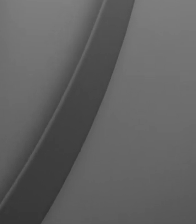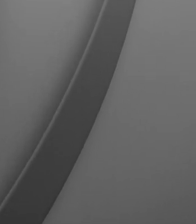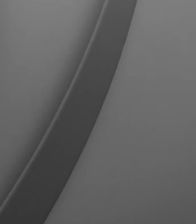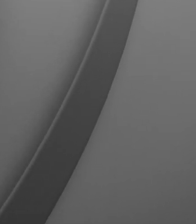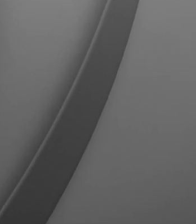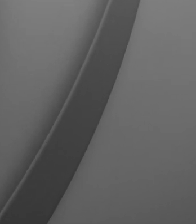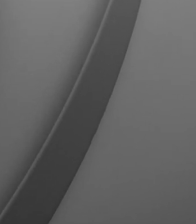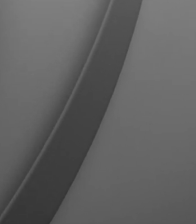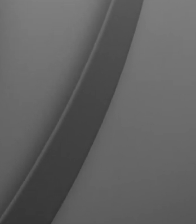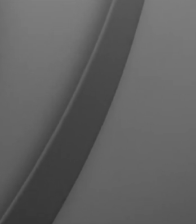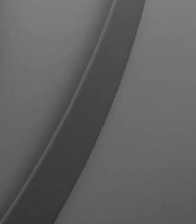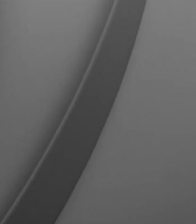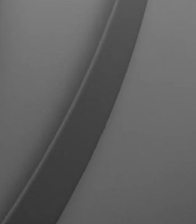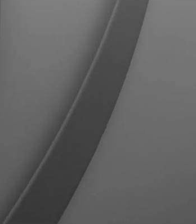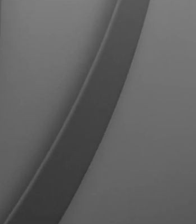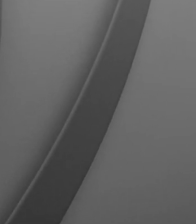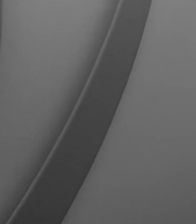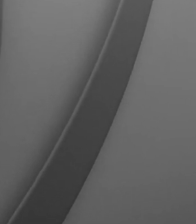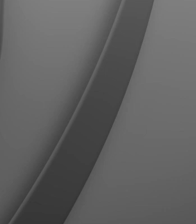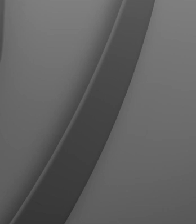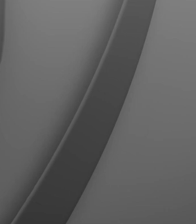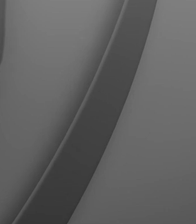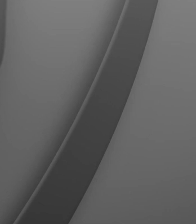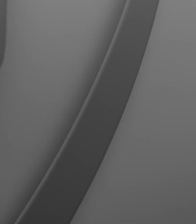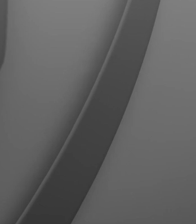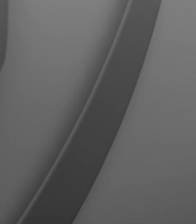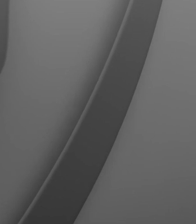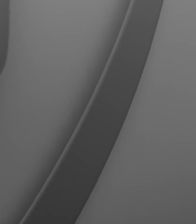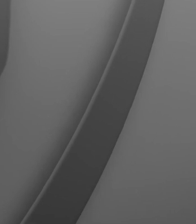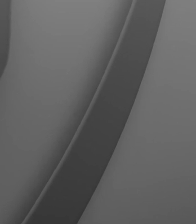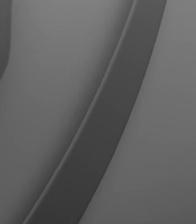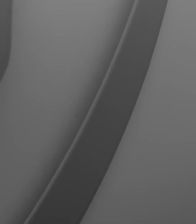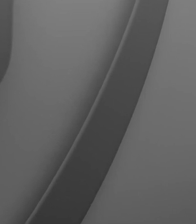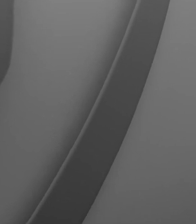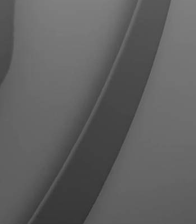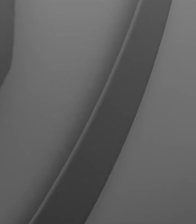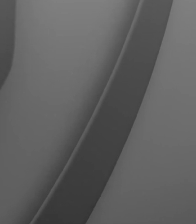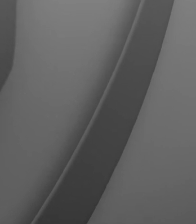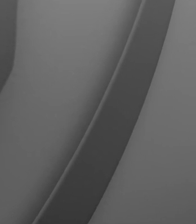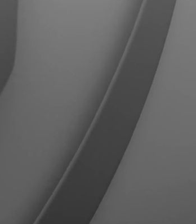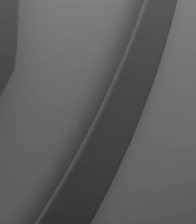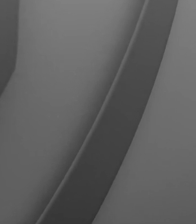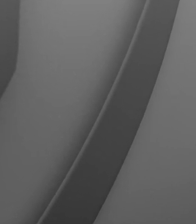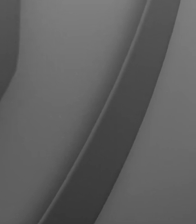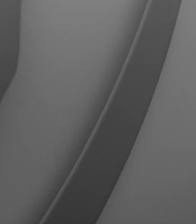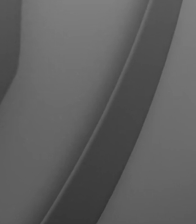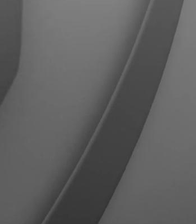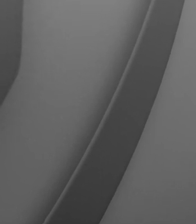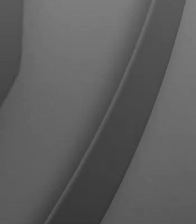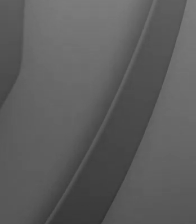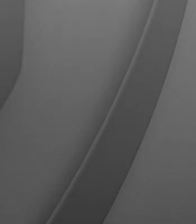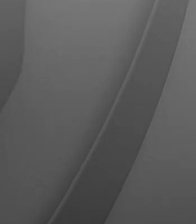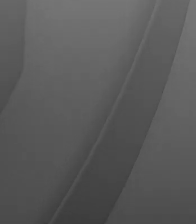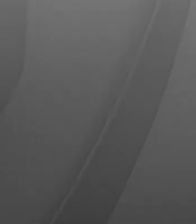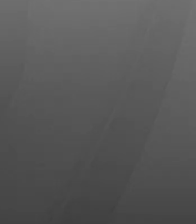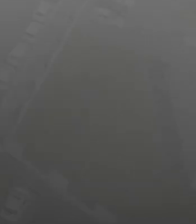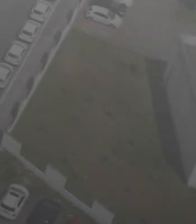Curta a página no Facebook. Siga o perfil no Instagram e também no